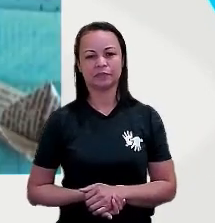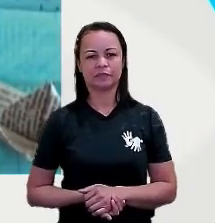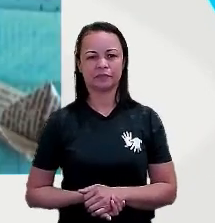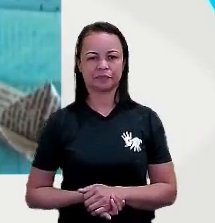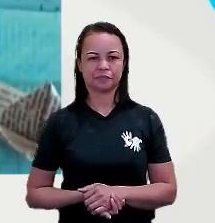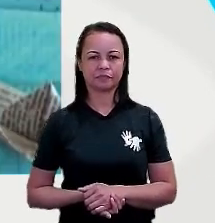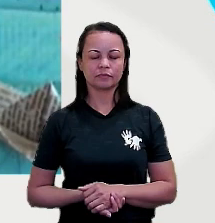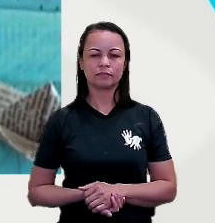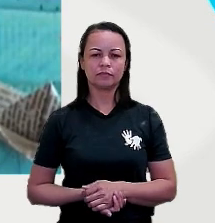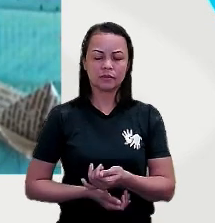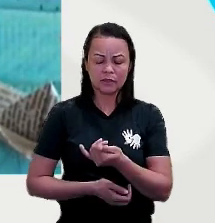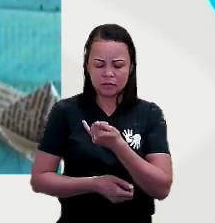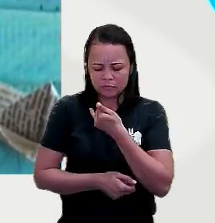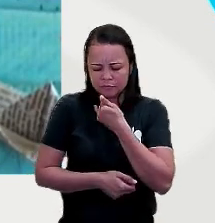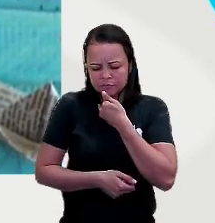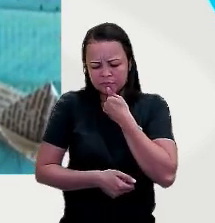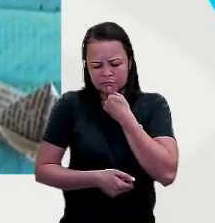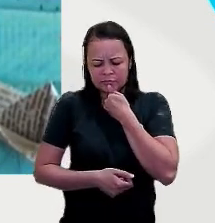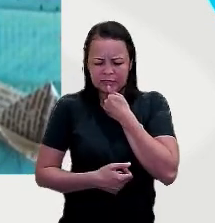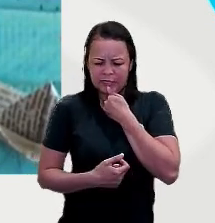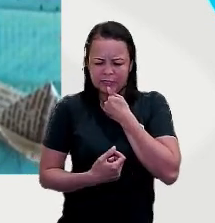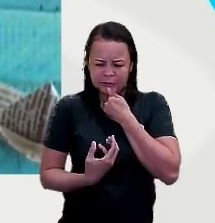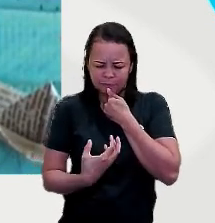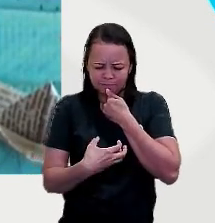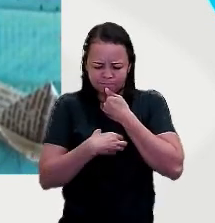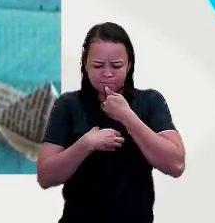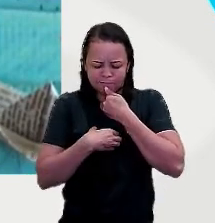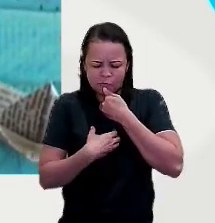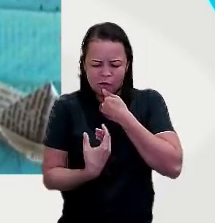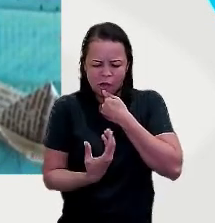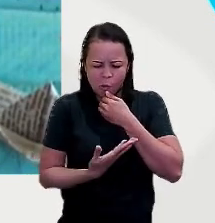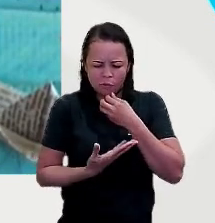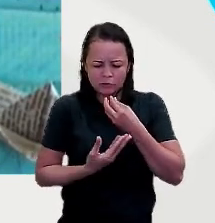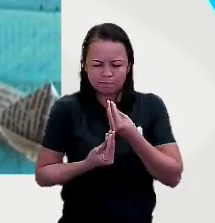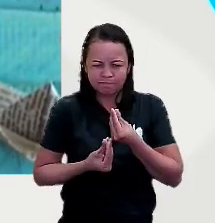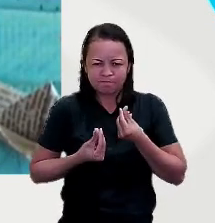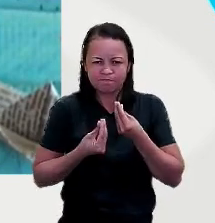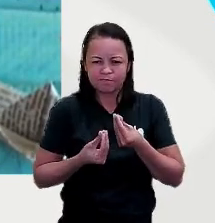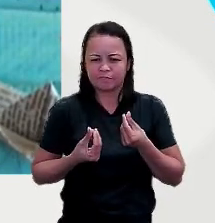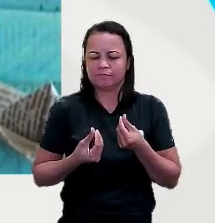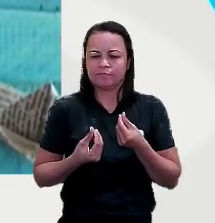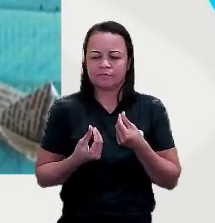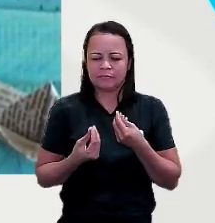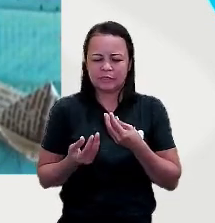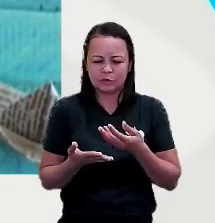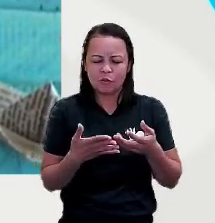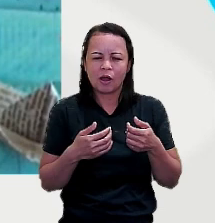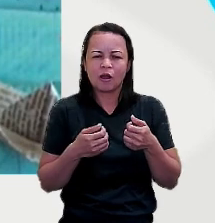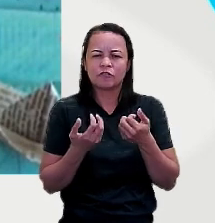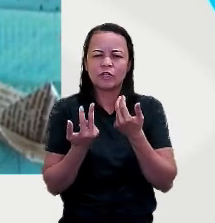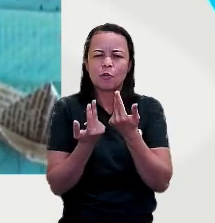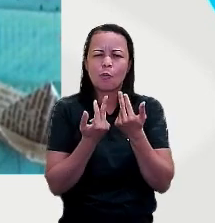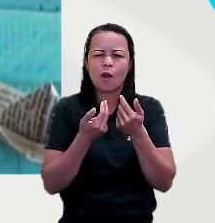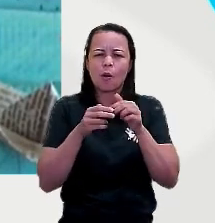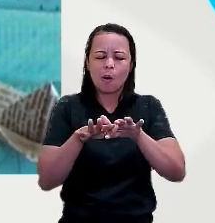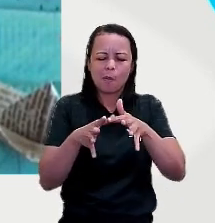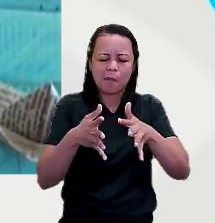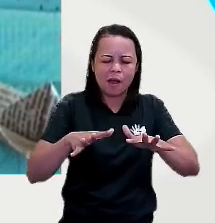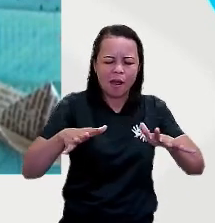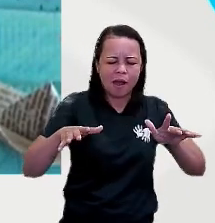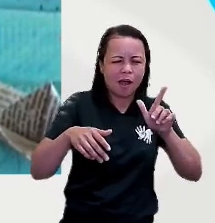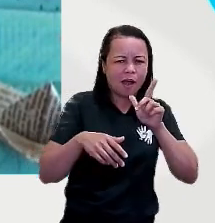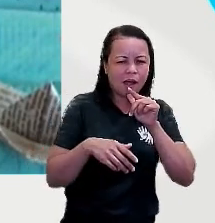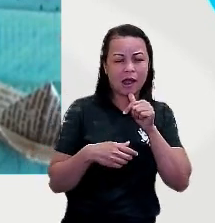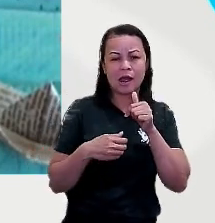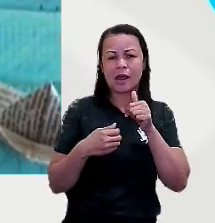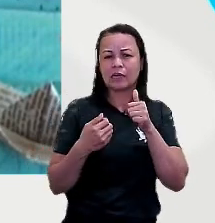A tristeza está sempre sentindo falta de algo. É suave como o mar, doce como os